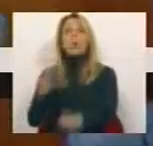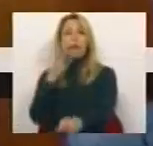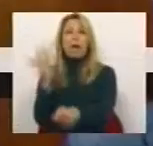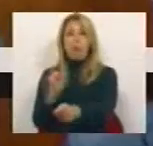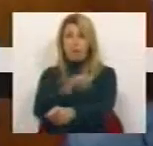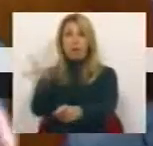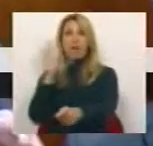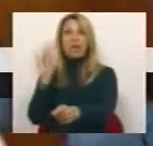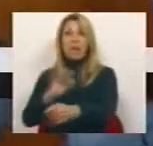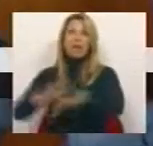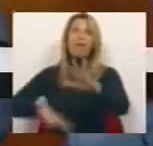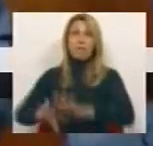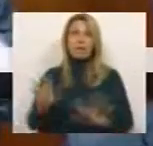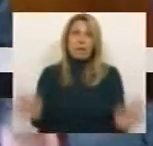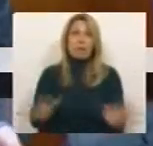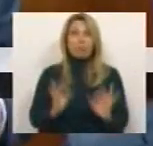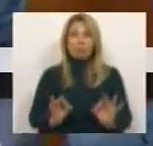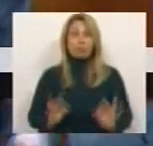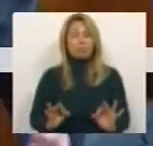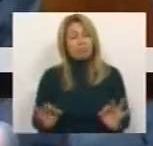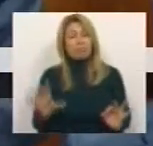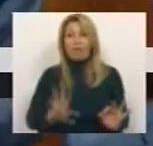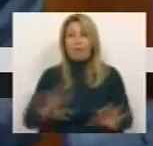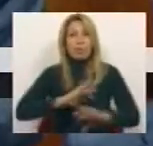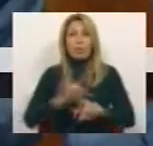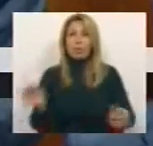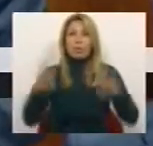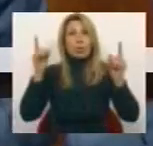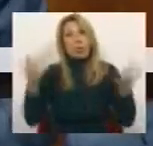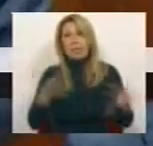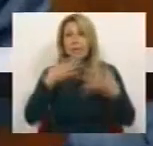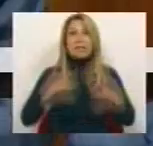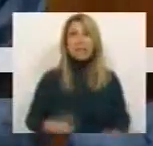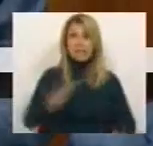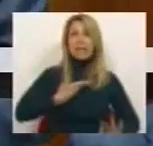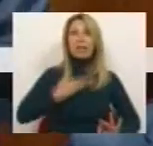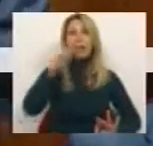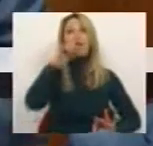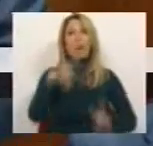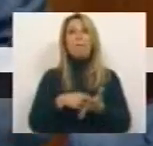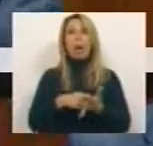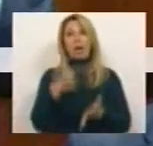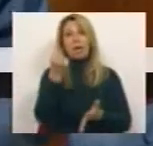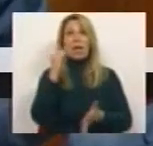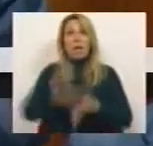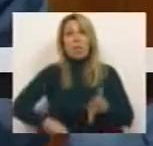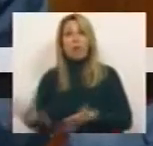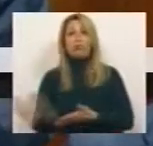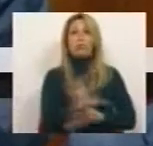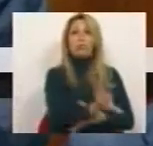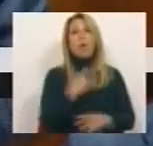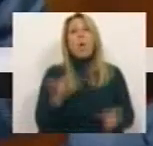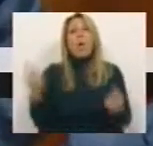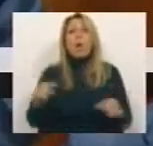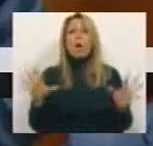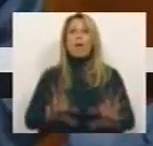com certeza que essa dívida do passado era paga pelos contribuintes, e a única forma de não prejudicar ainda mais os